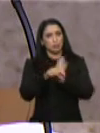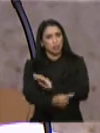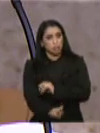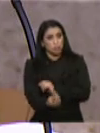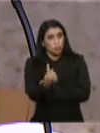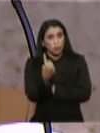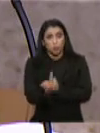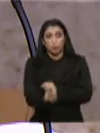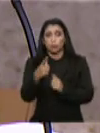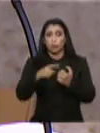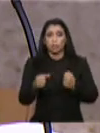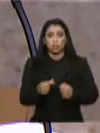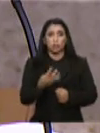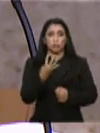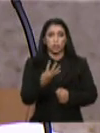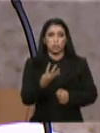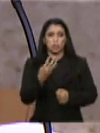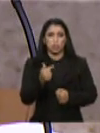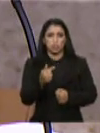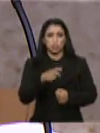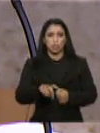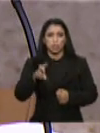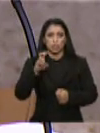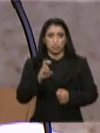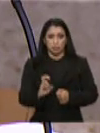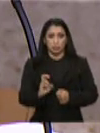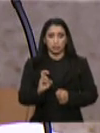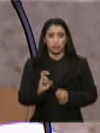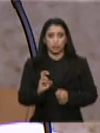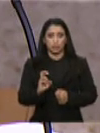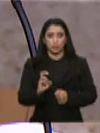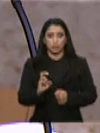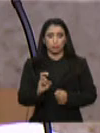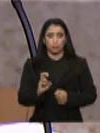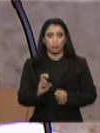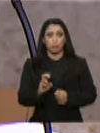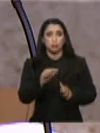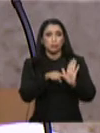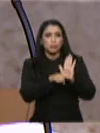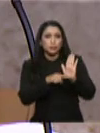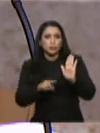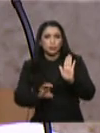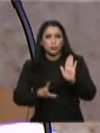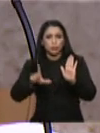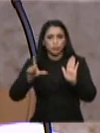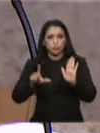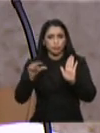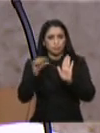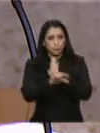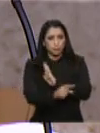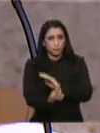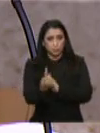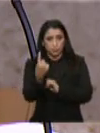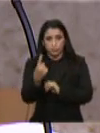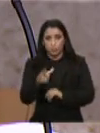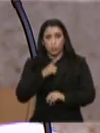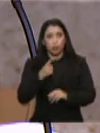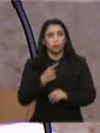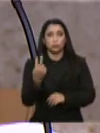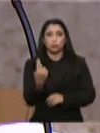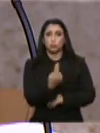único, e do artigo 475, a linha L, parágrafo 1º, ambos do